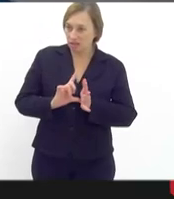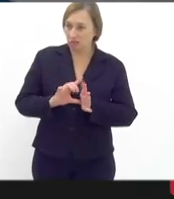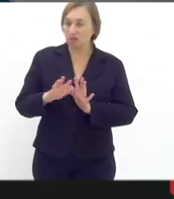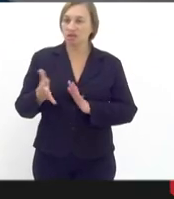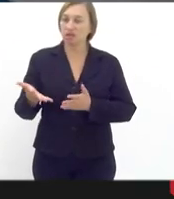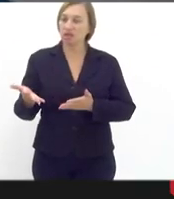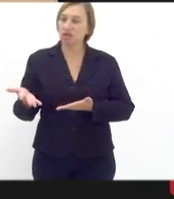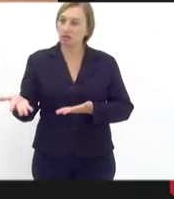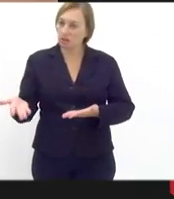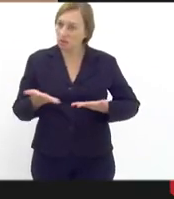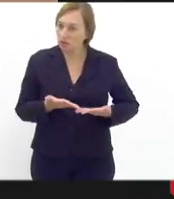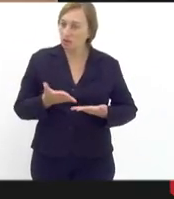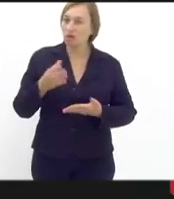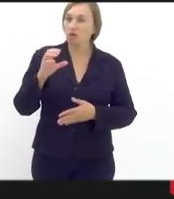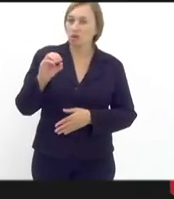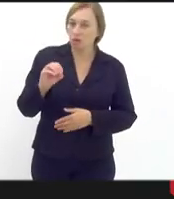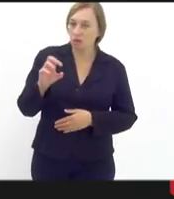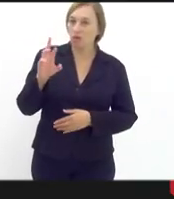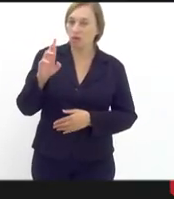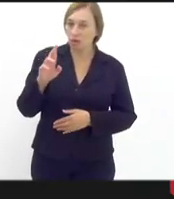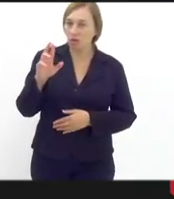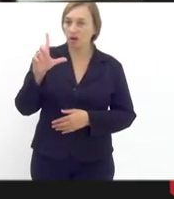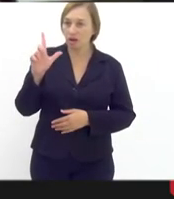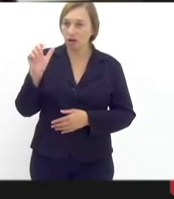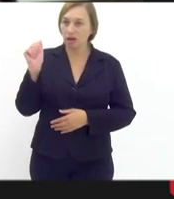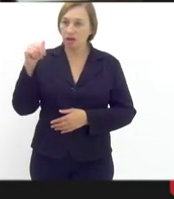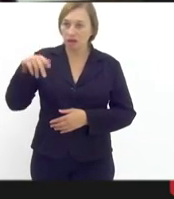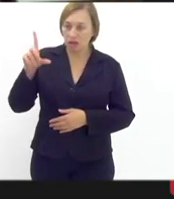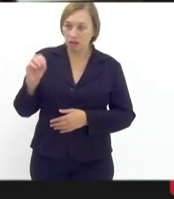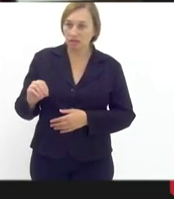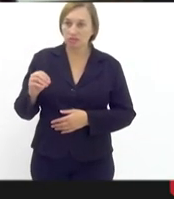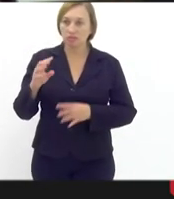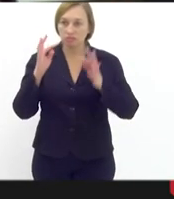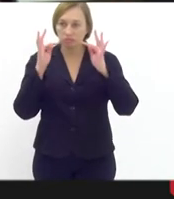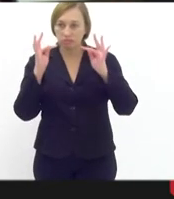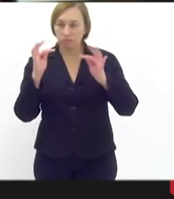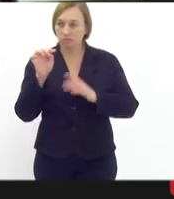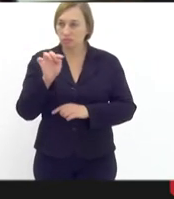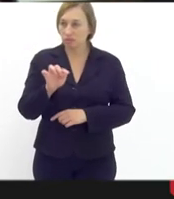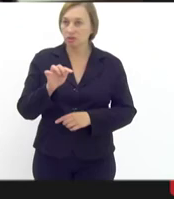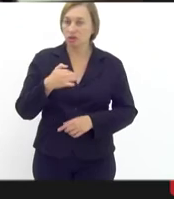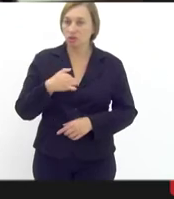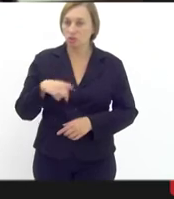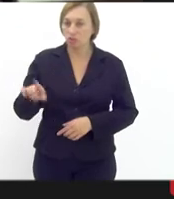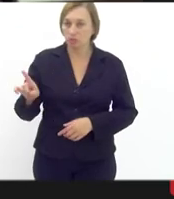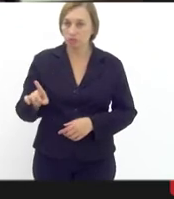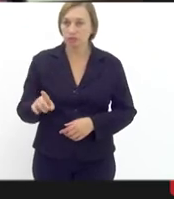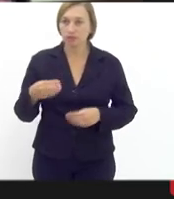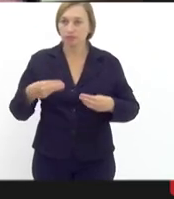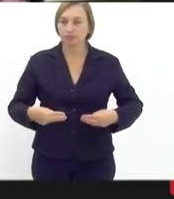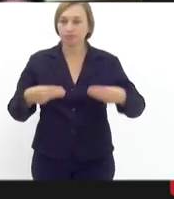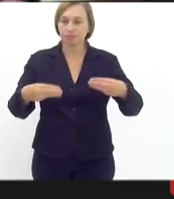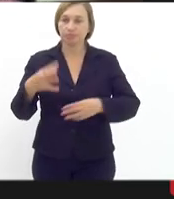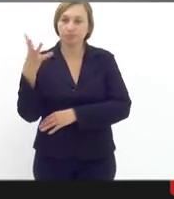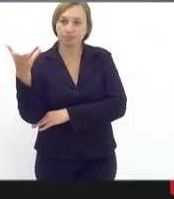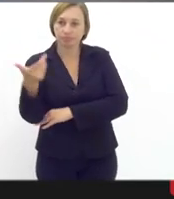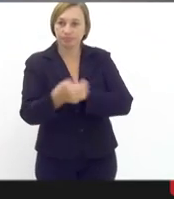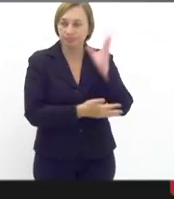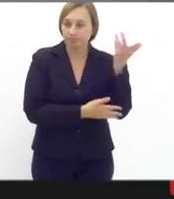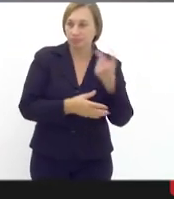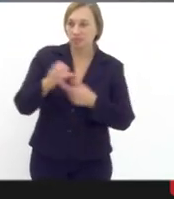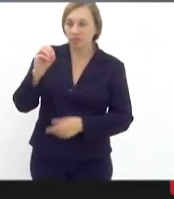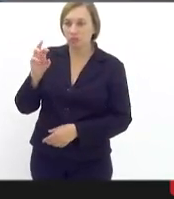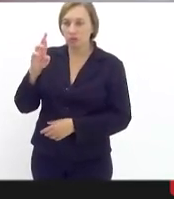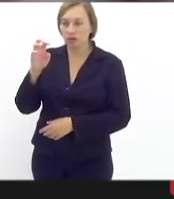chamar o Orlando, dar um testemunho aqui. Eu fui ministro do Meio Ambiente, o Orlando era